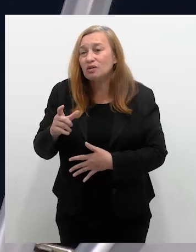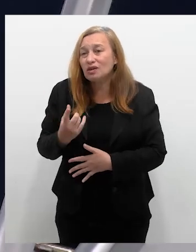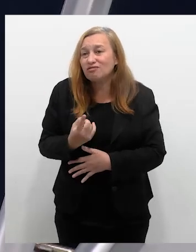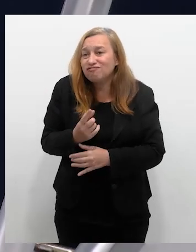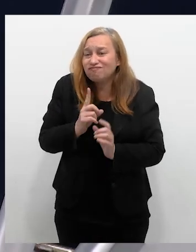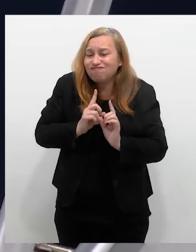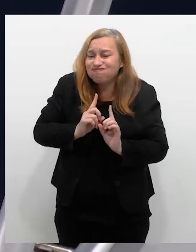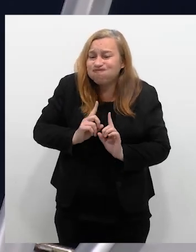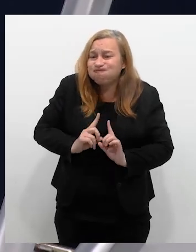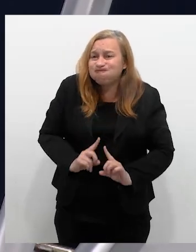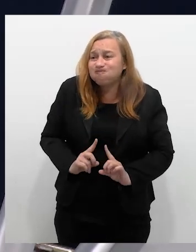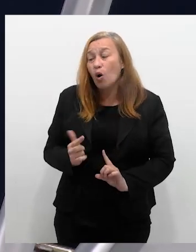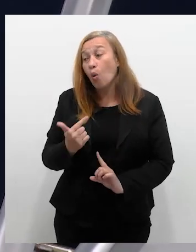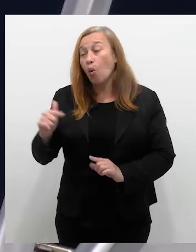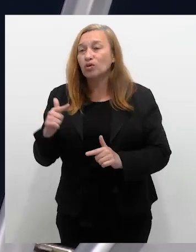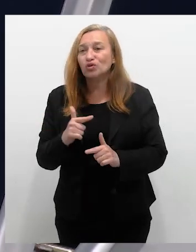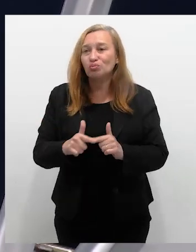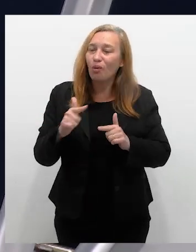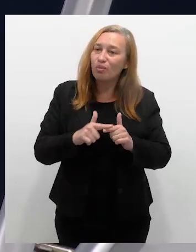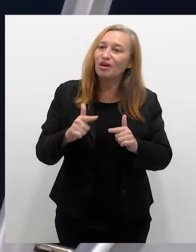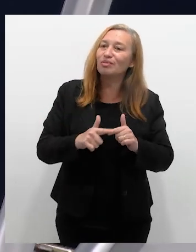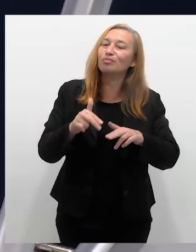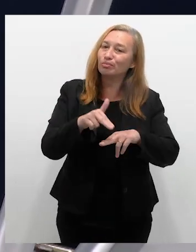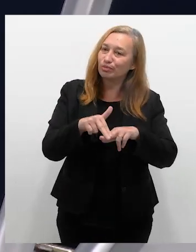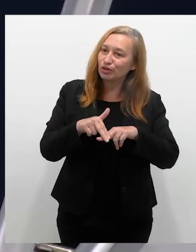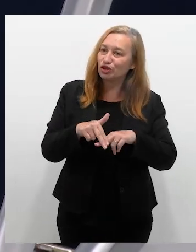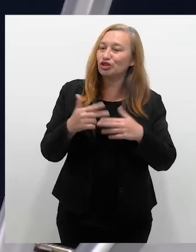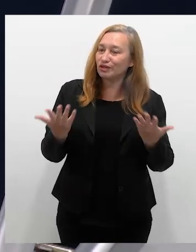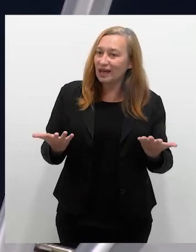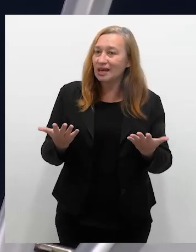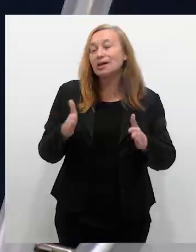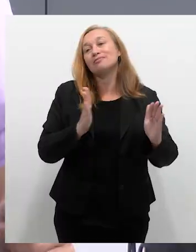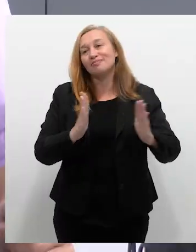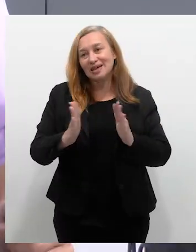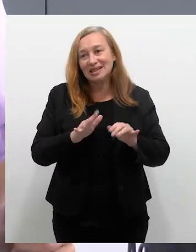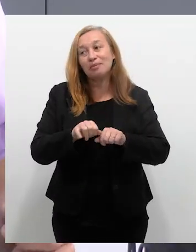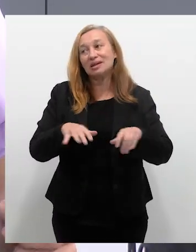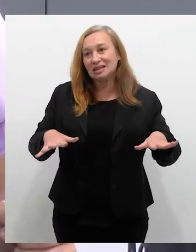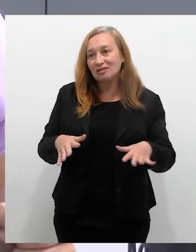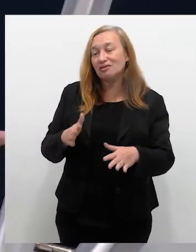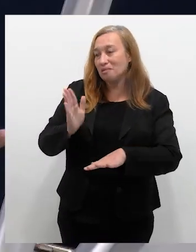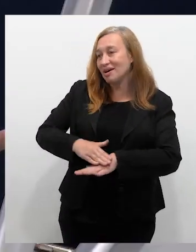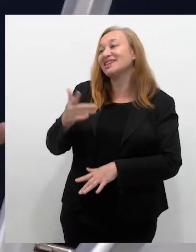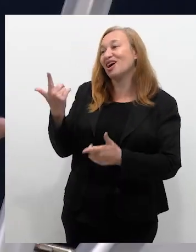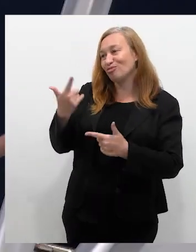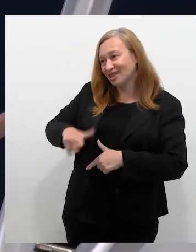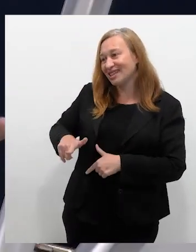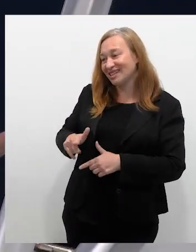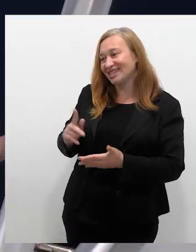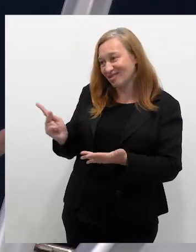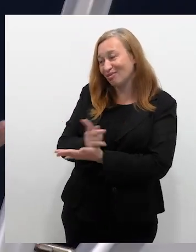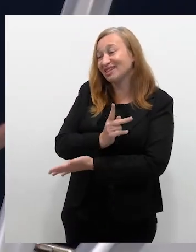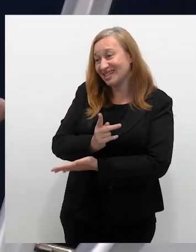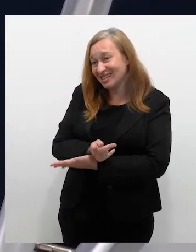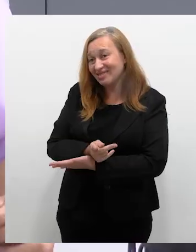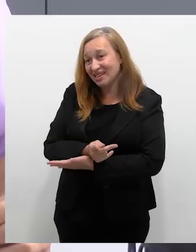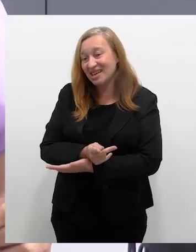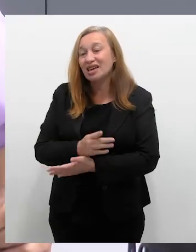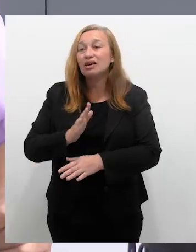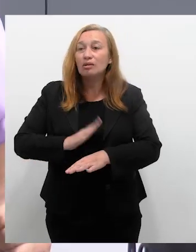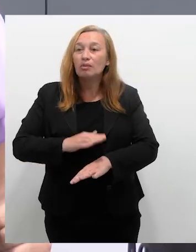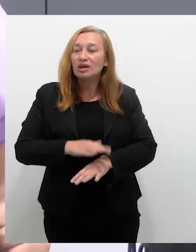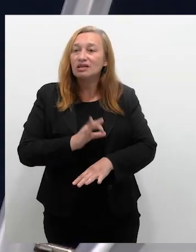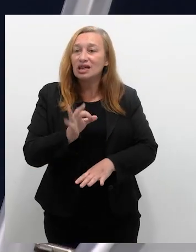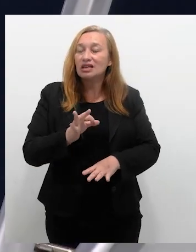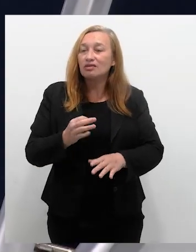ficando deprimidas, tendo outros problemas devido a isso. Ainda mais na época da pandemia, né? Exato. Foi o que mais aconteceu, chegou na hora certa. Exatamente.